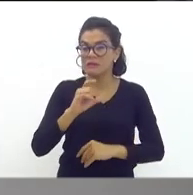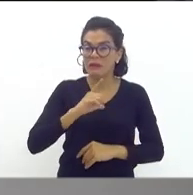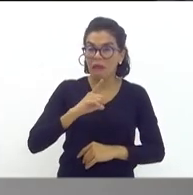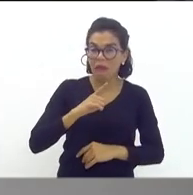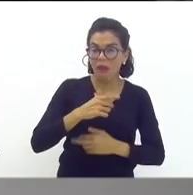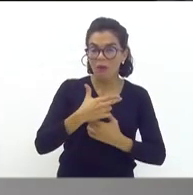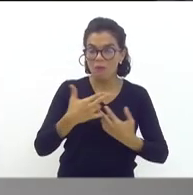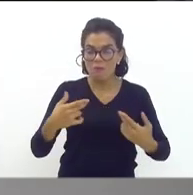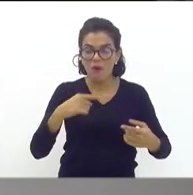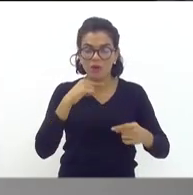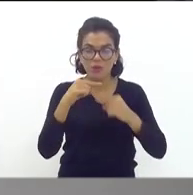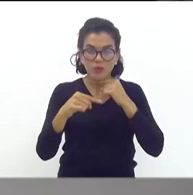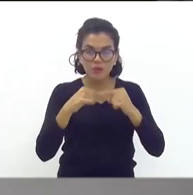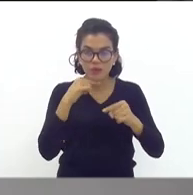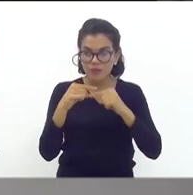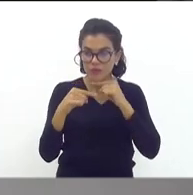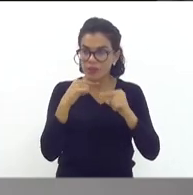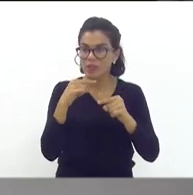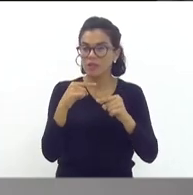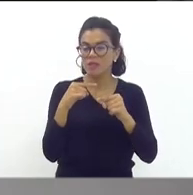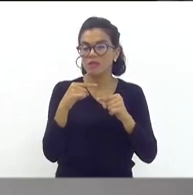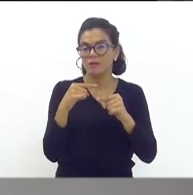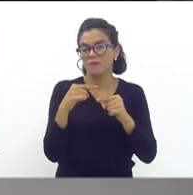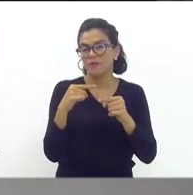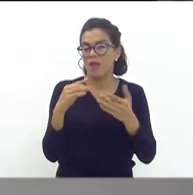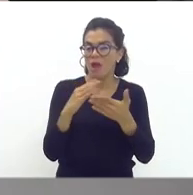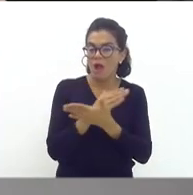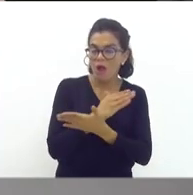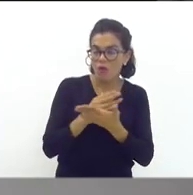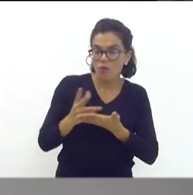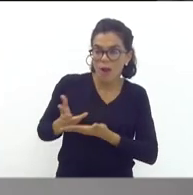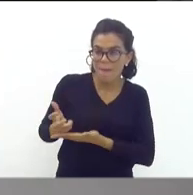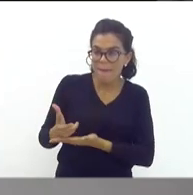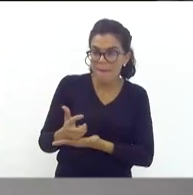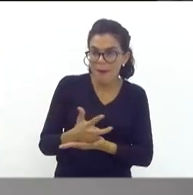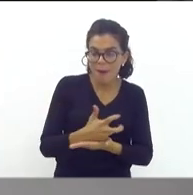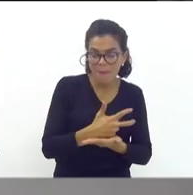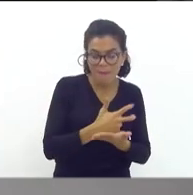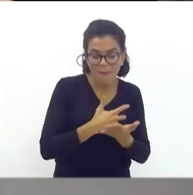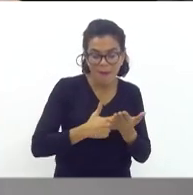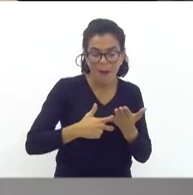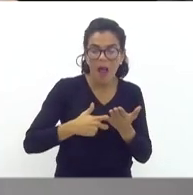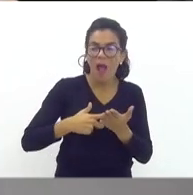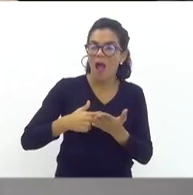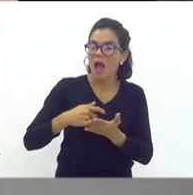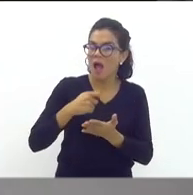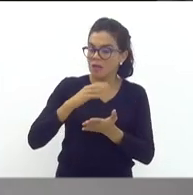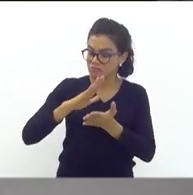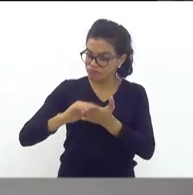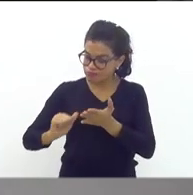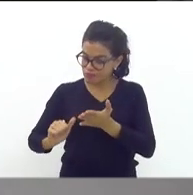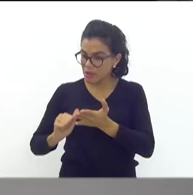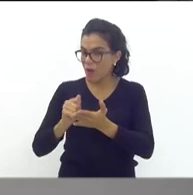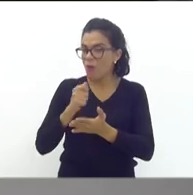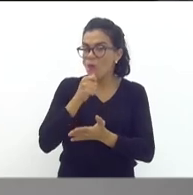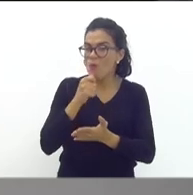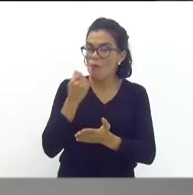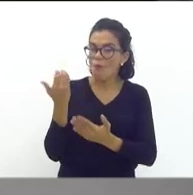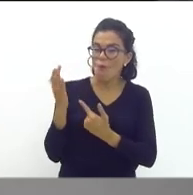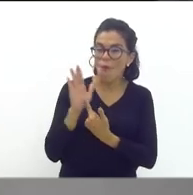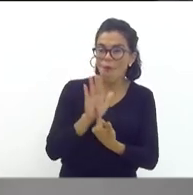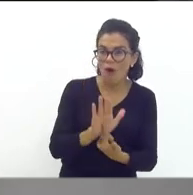questionamento em relação a alguma receita que ficou de fora e que precisa estar presente para para